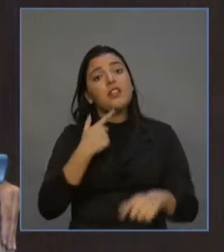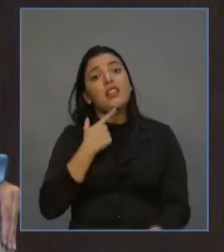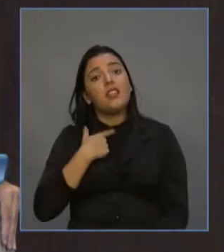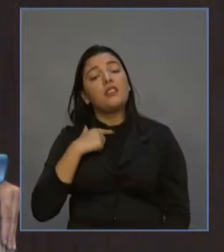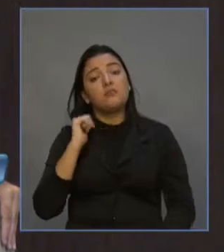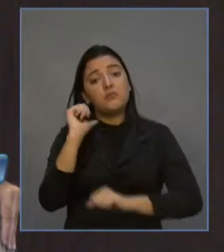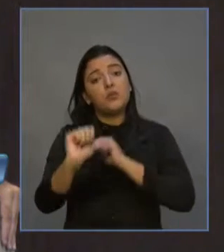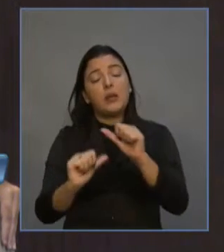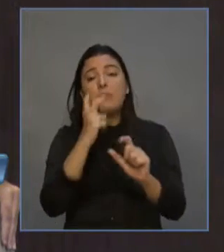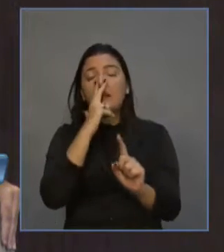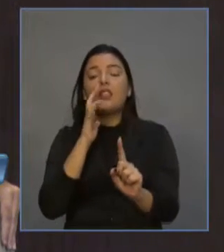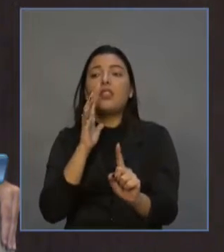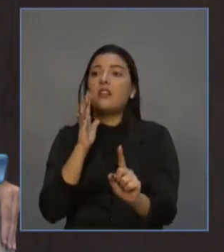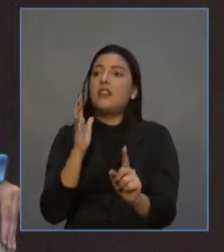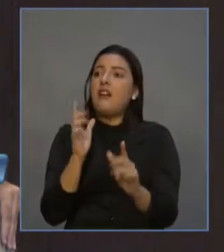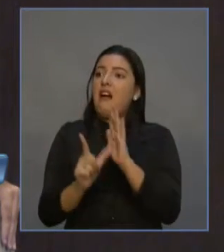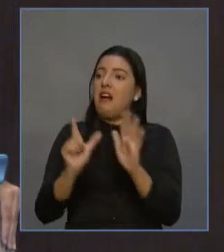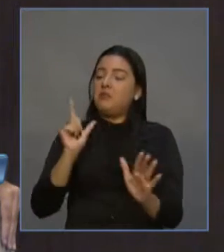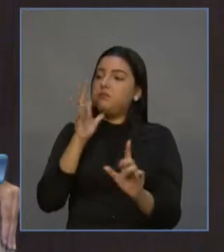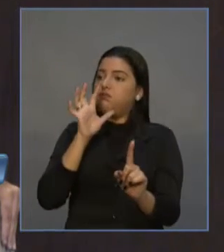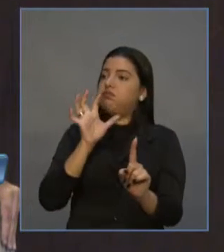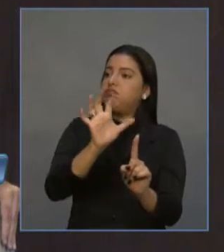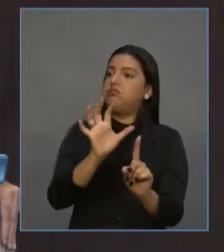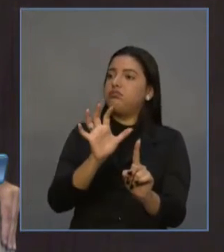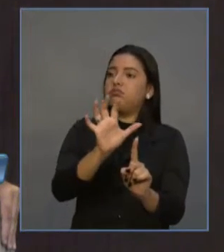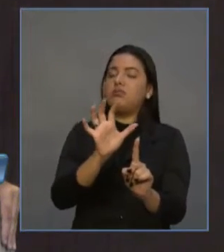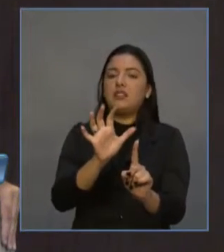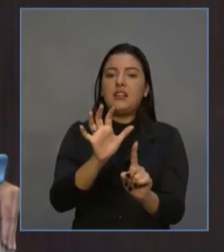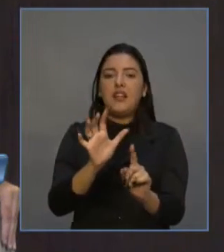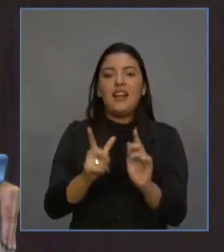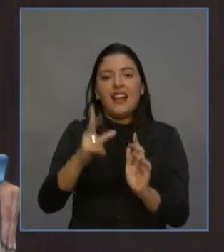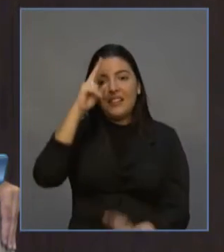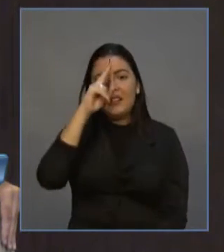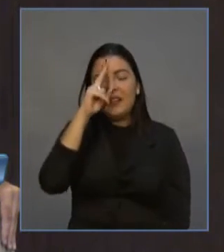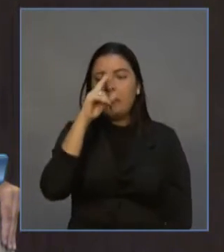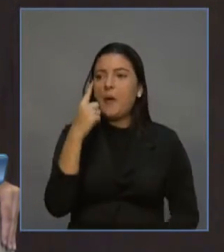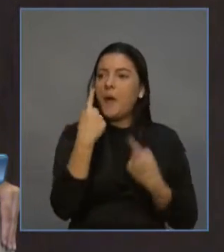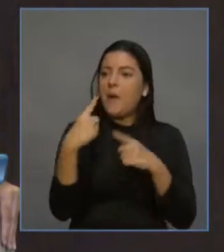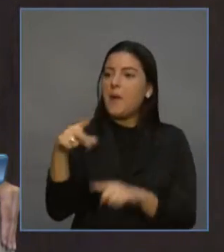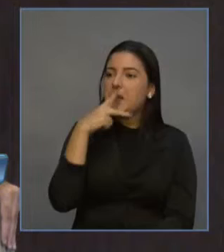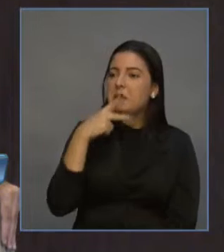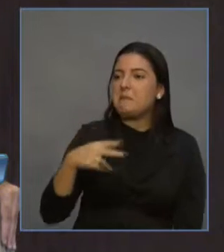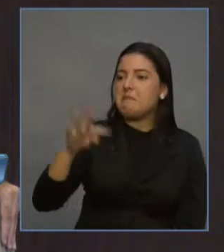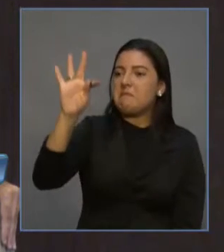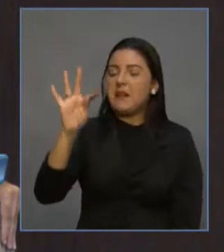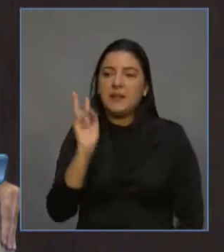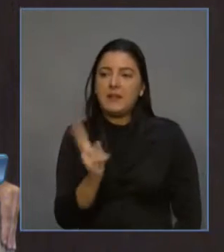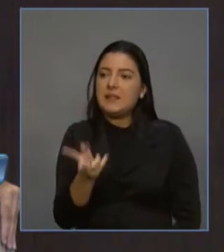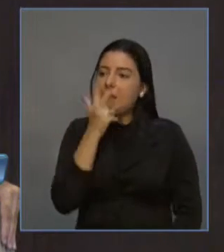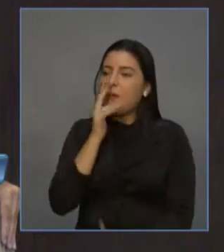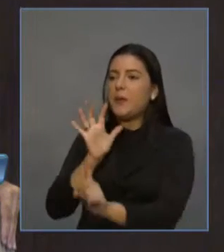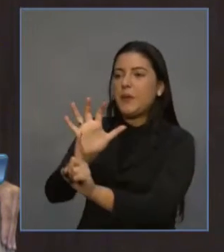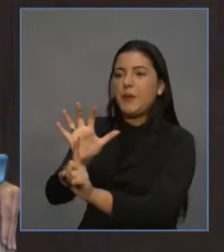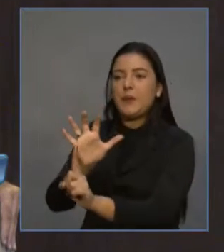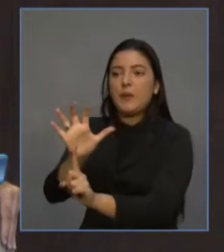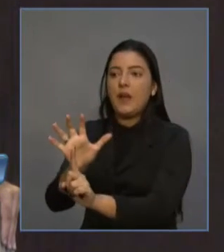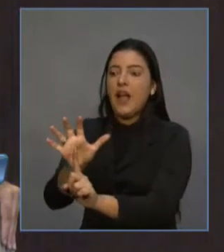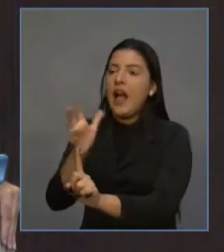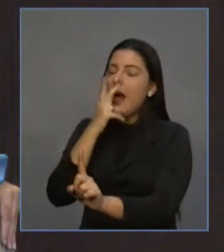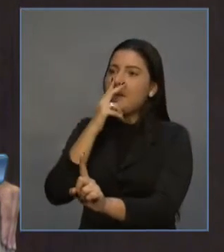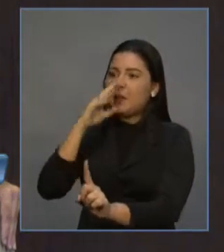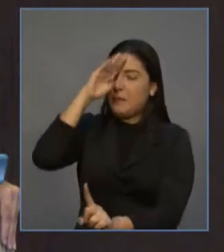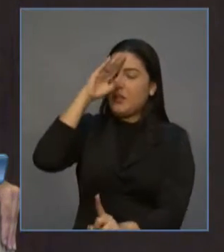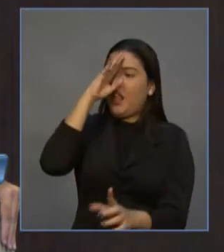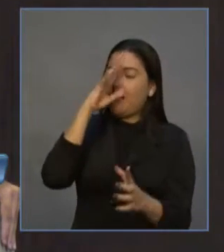sendo manipulado. Está sendo manipulado pelo que há de mais velho na política brasileira. Esse sentimento, que é